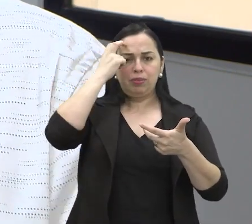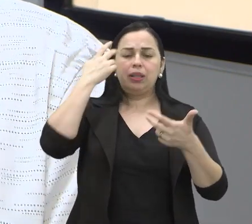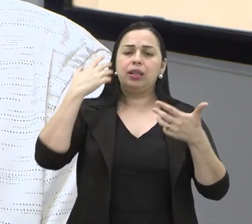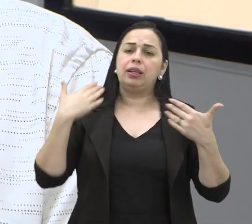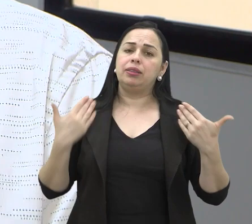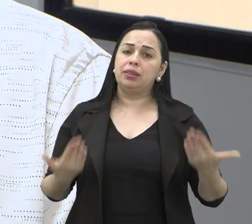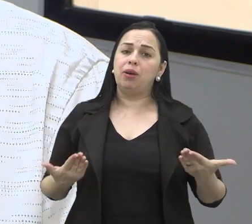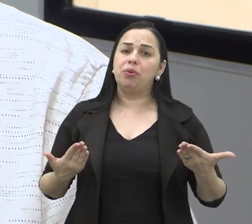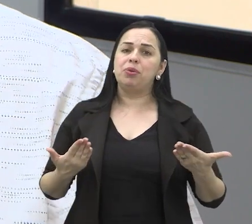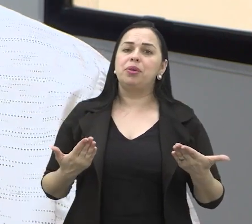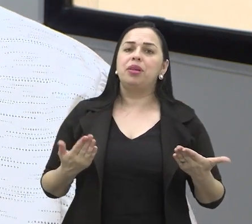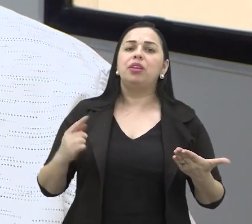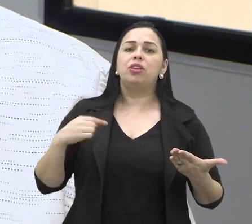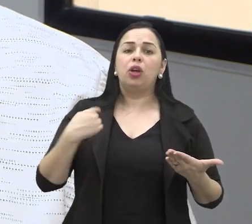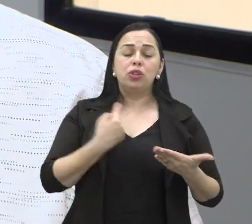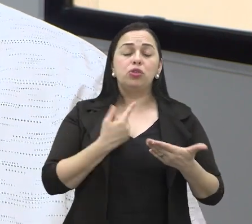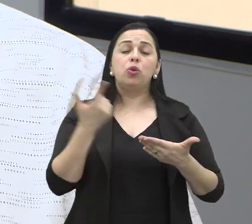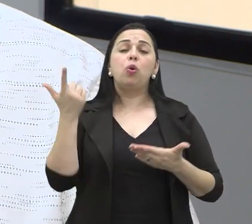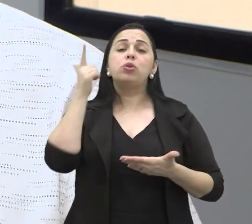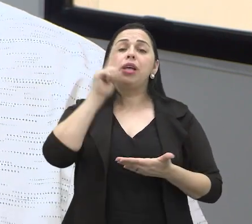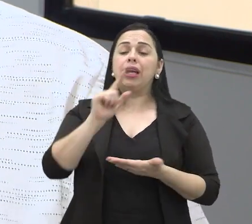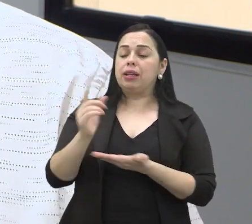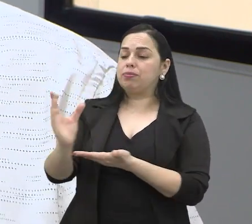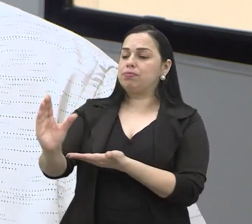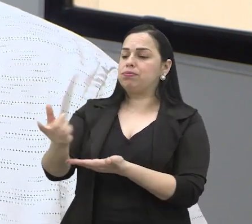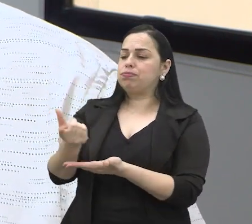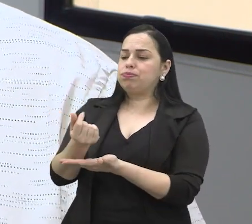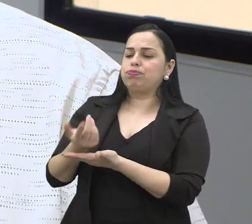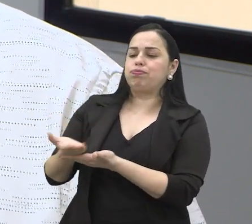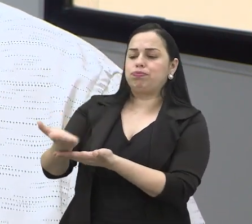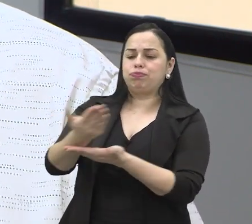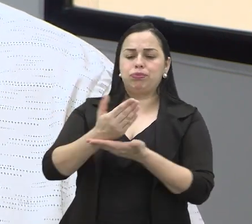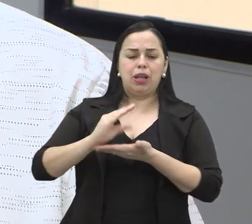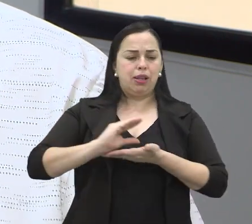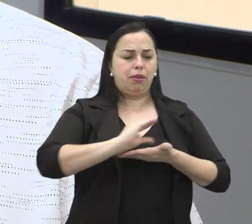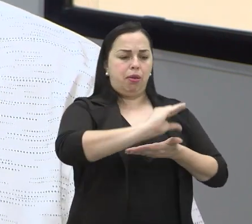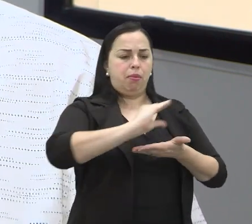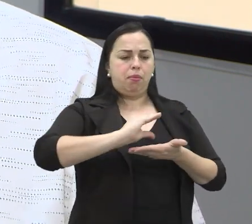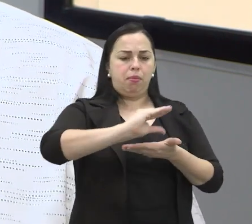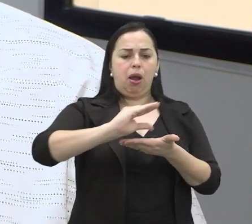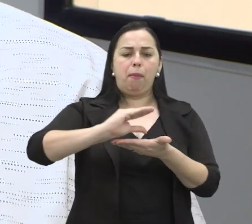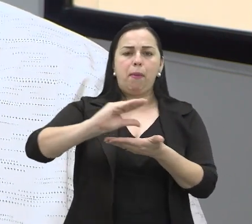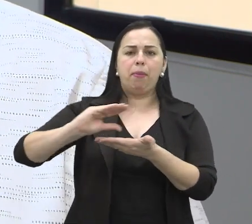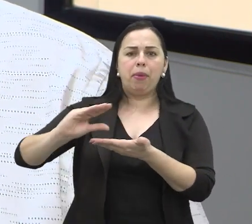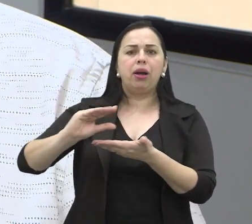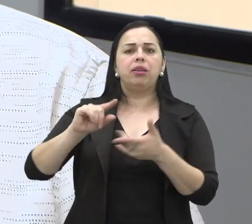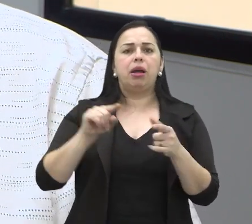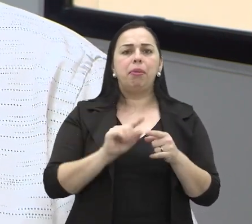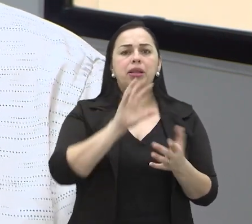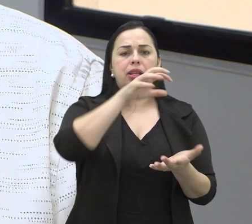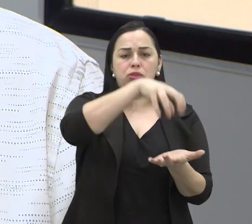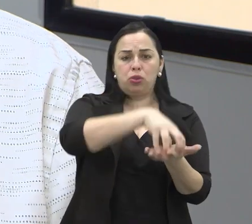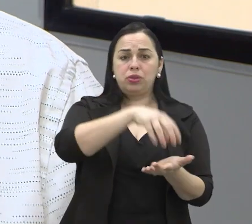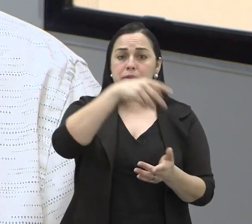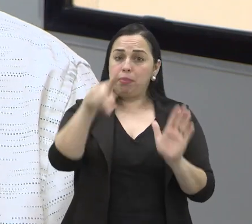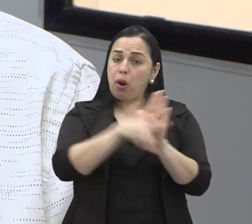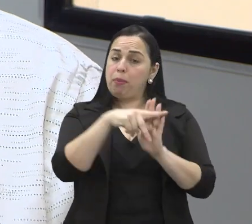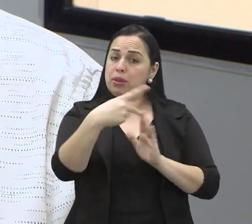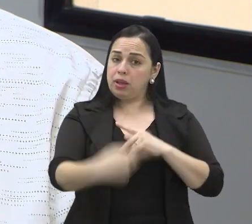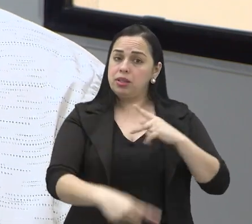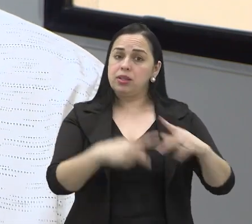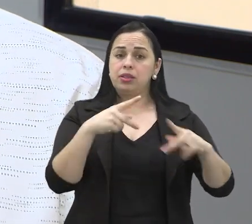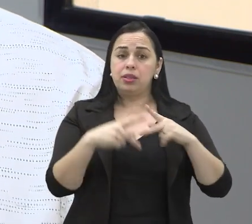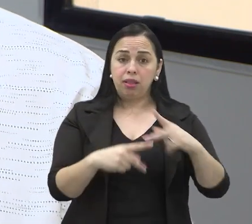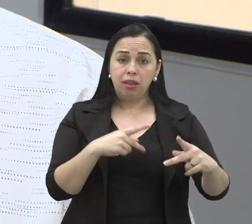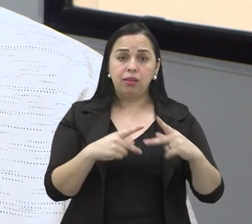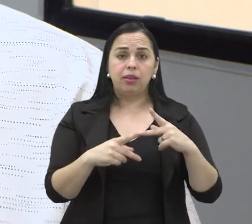saúde, uma parte para o esporte, uma parte para a cultura. Então, quer dizer, a gente acaba distribuindo e o interessante é que isso vai para as instituições que